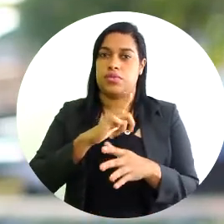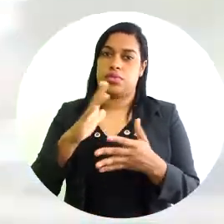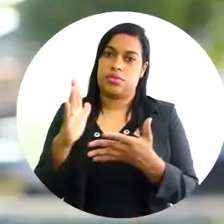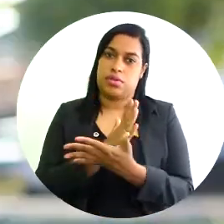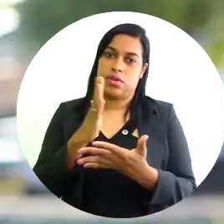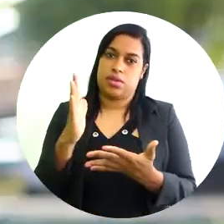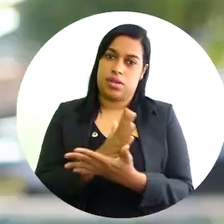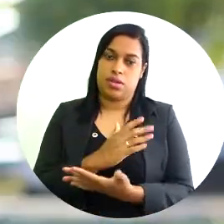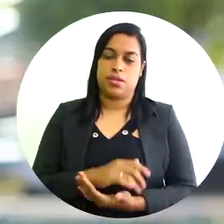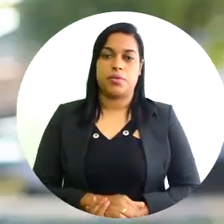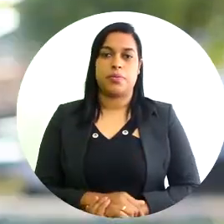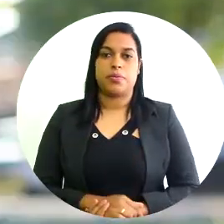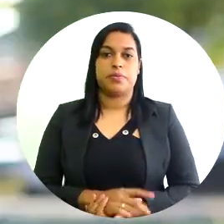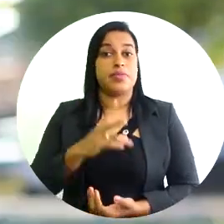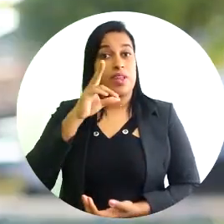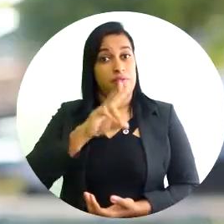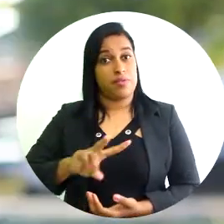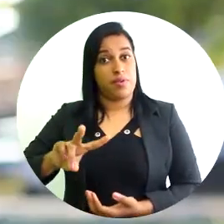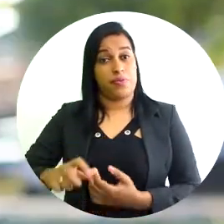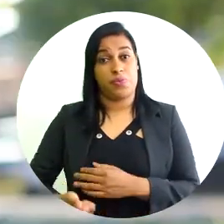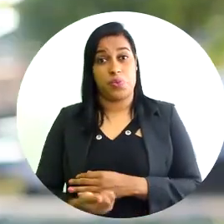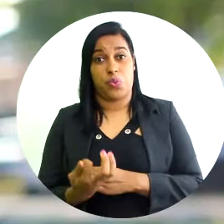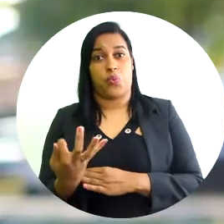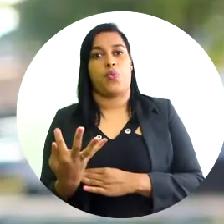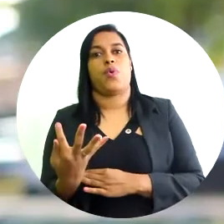caderno. Então, viu só quantas